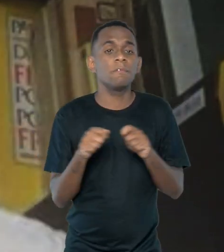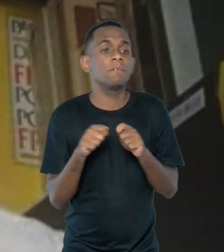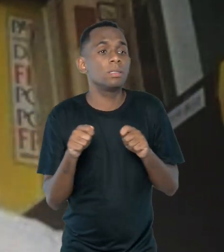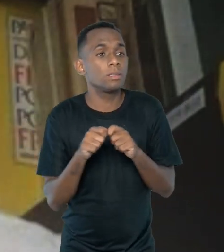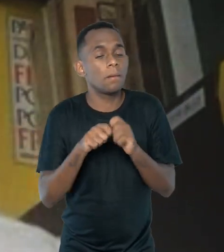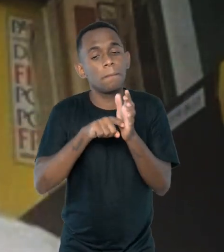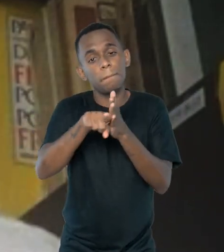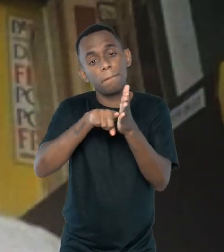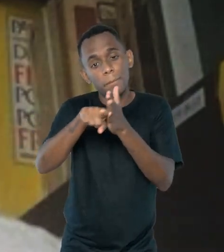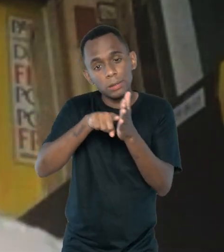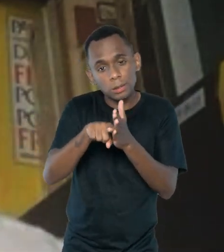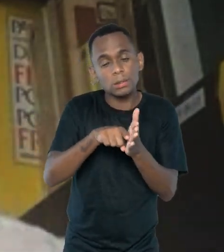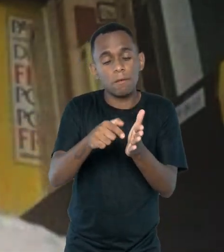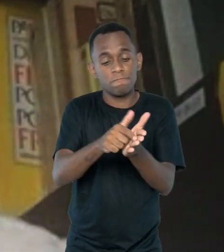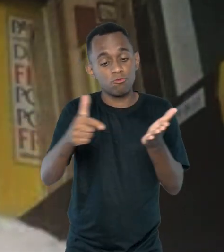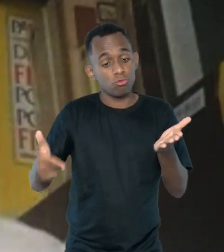eles